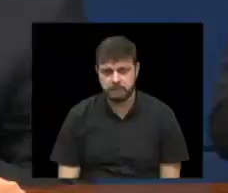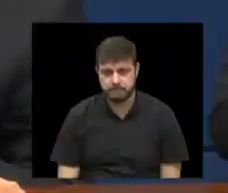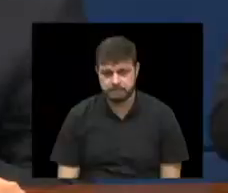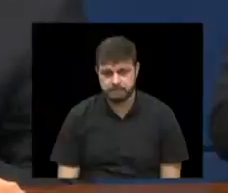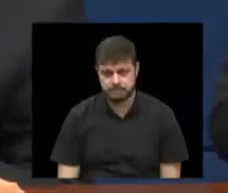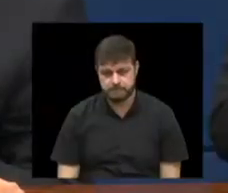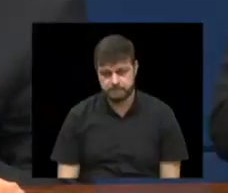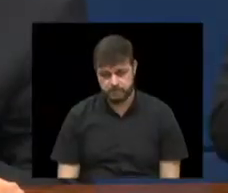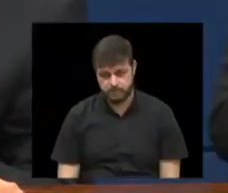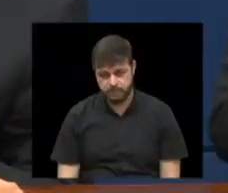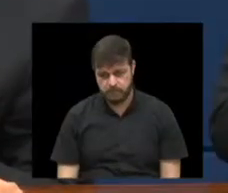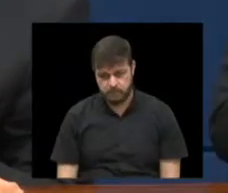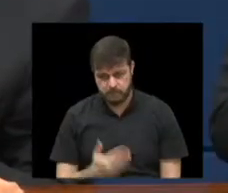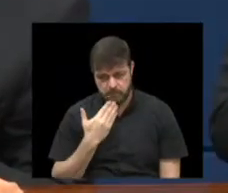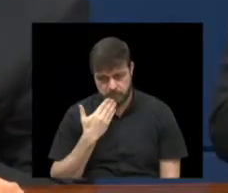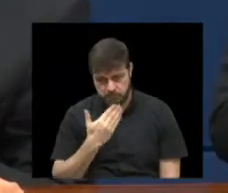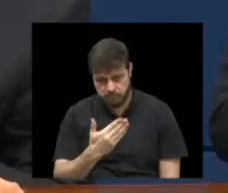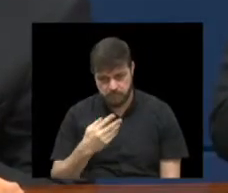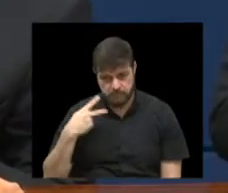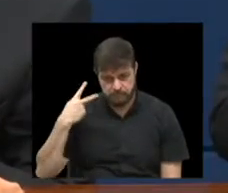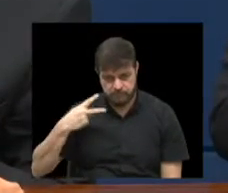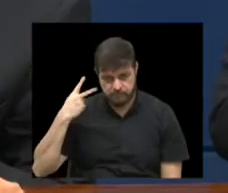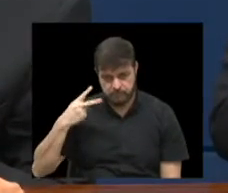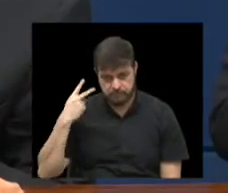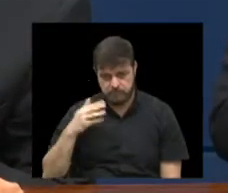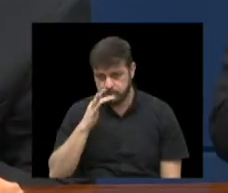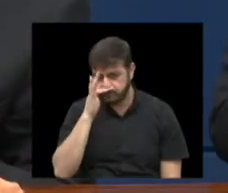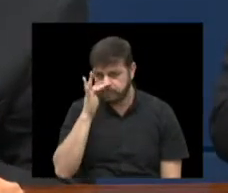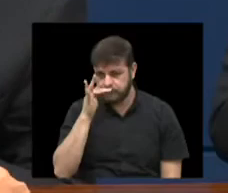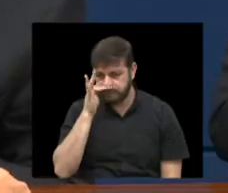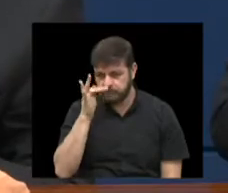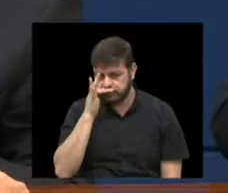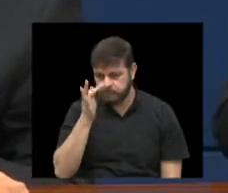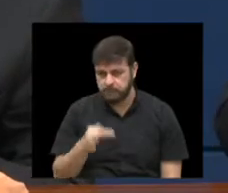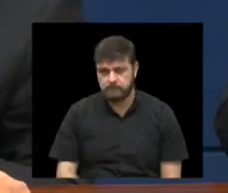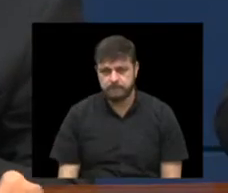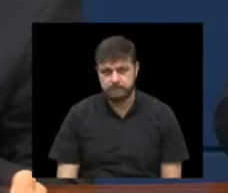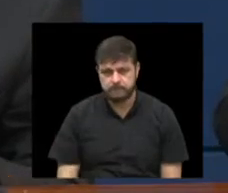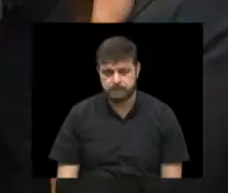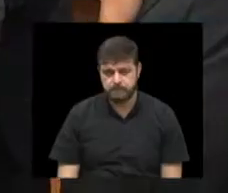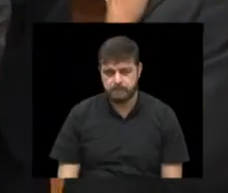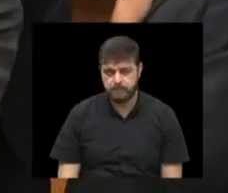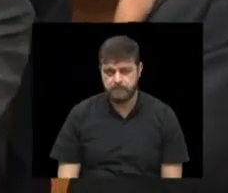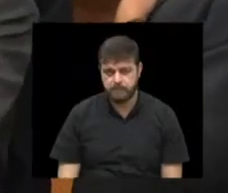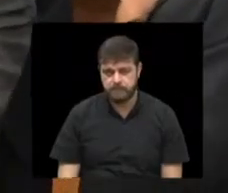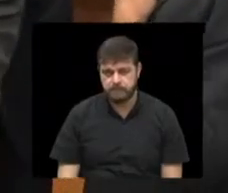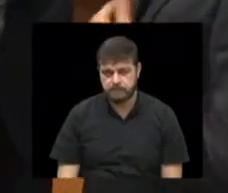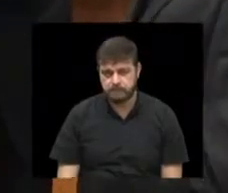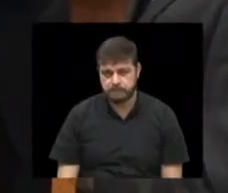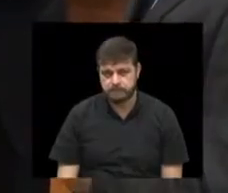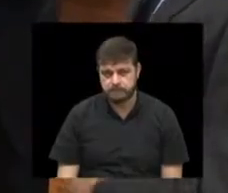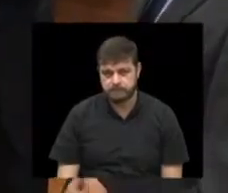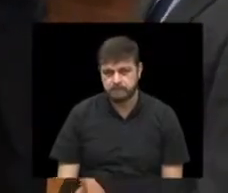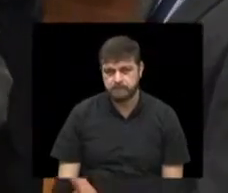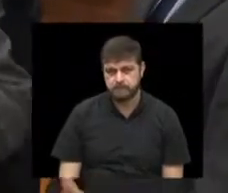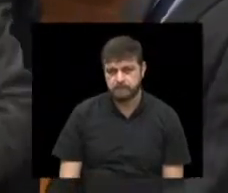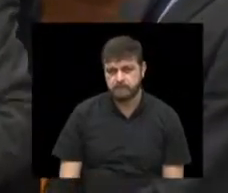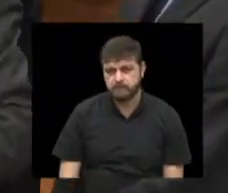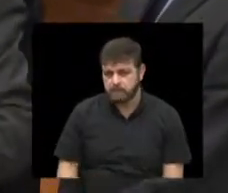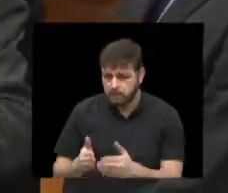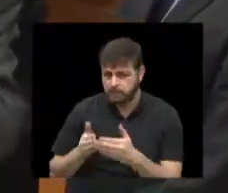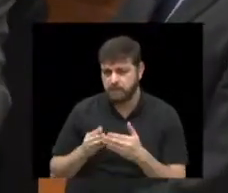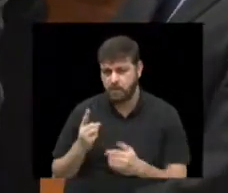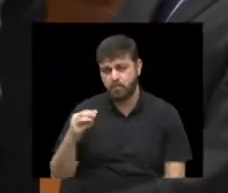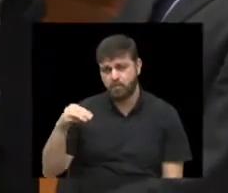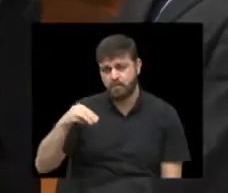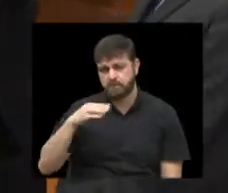Pela ordem, vereador Antônio Flores. Presidente, pela ordem, eu solicito, por favor, um minuto